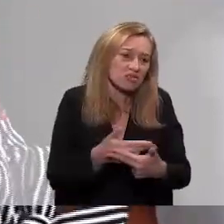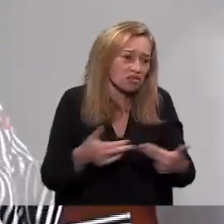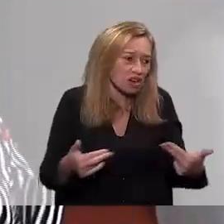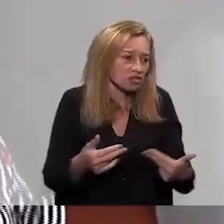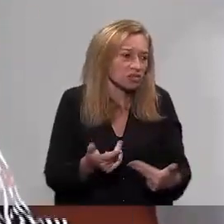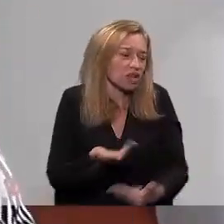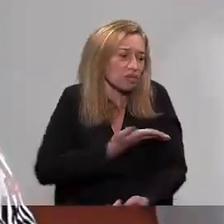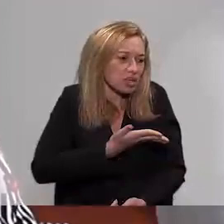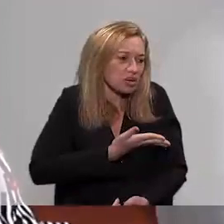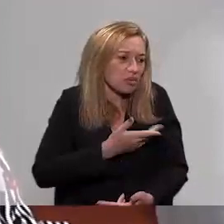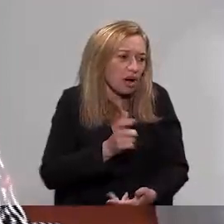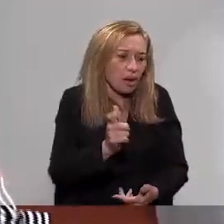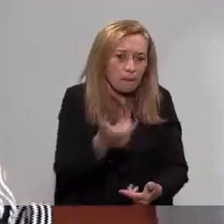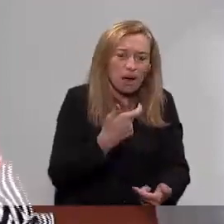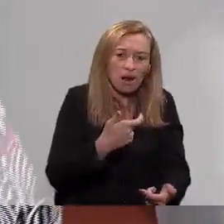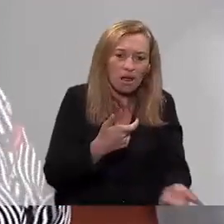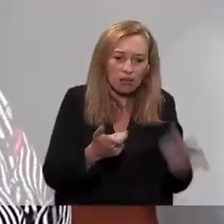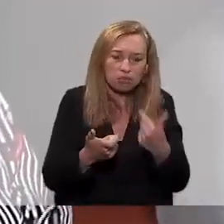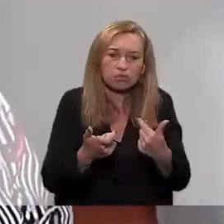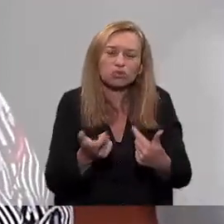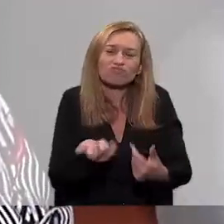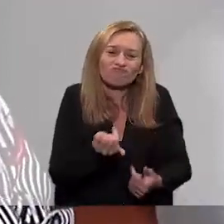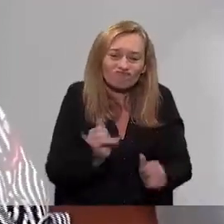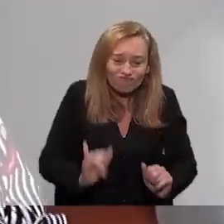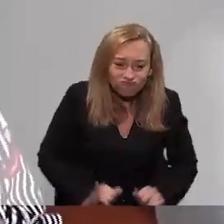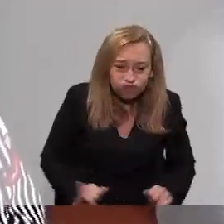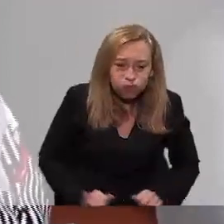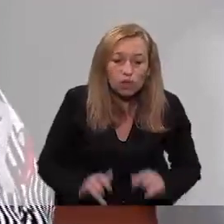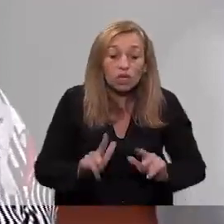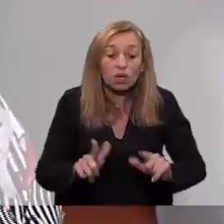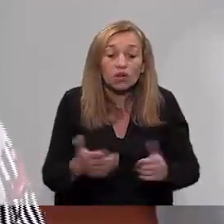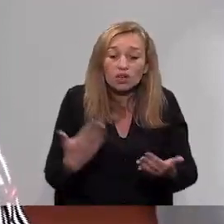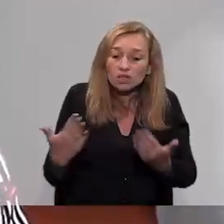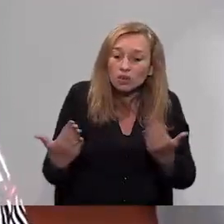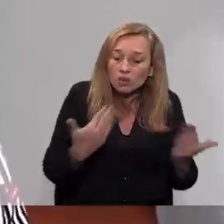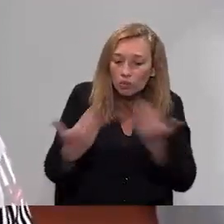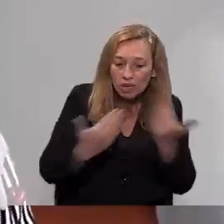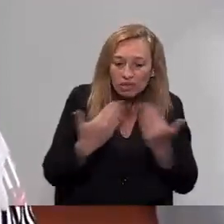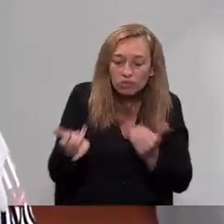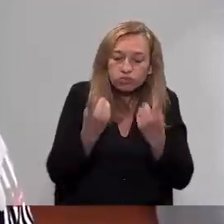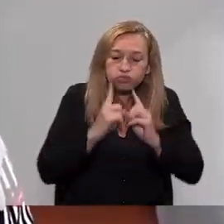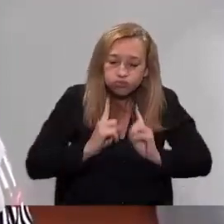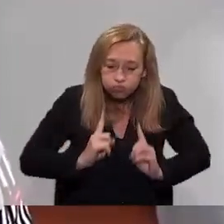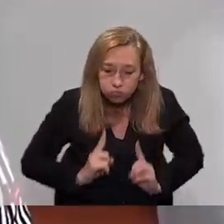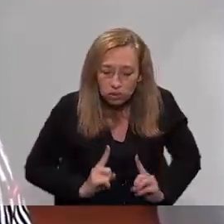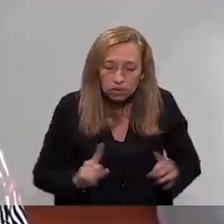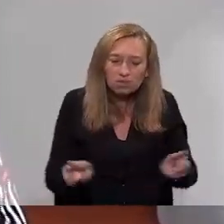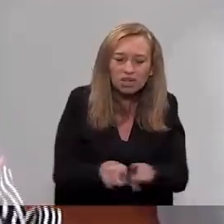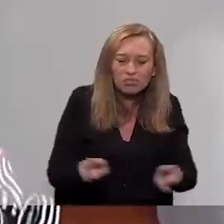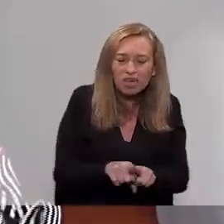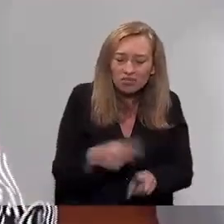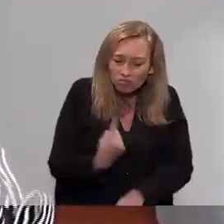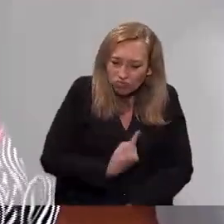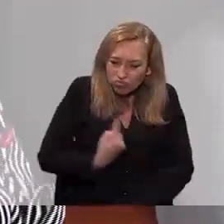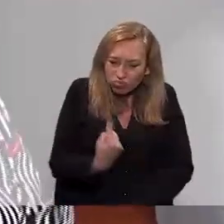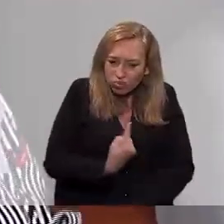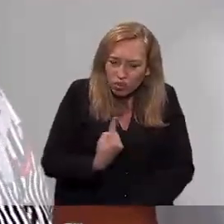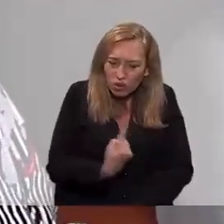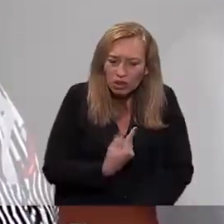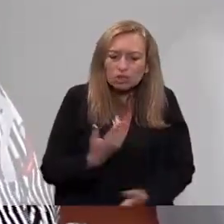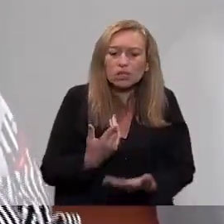aquela palavra doeu, e o personagem se isola. Então eu faço uma comparação com a depressão também, esse